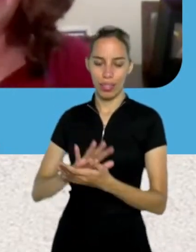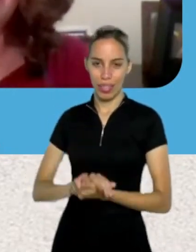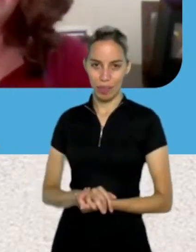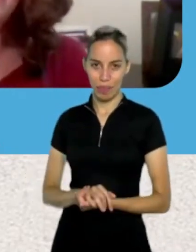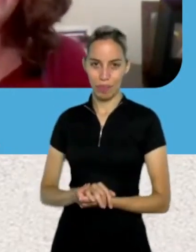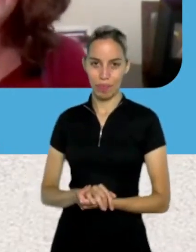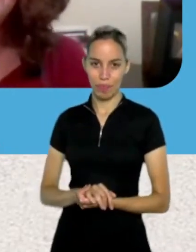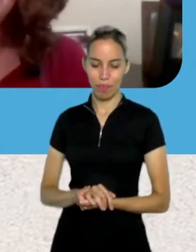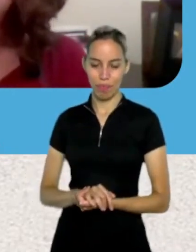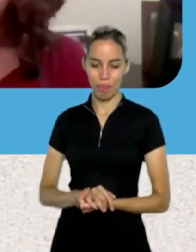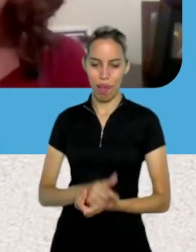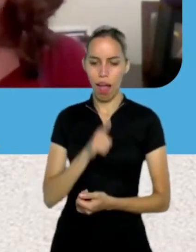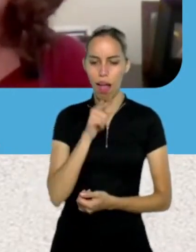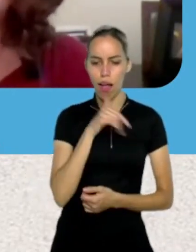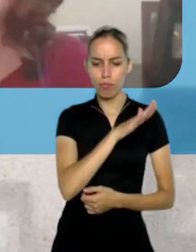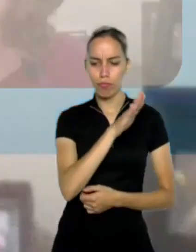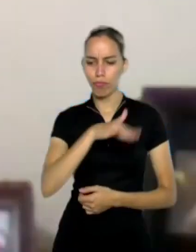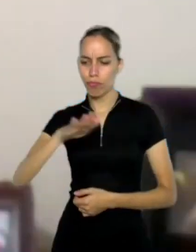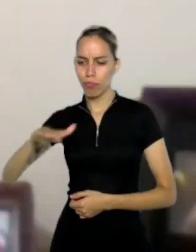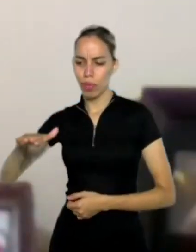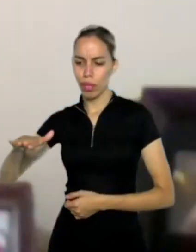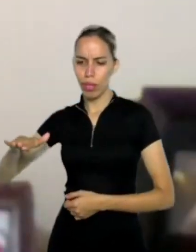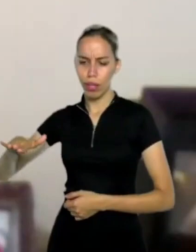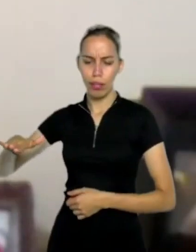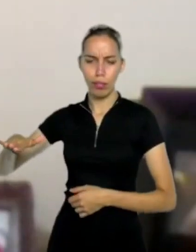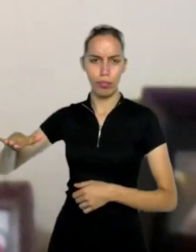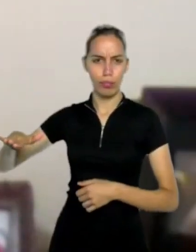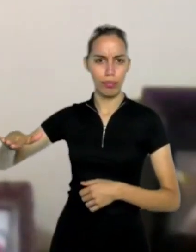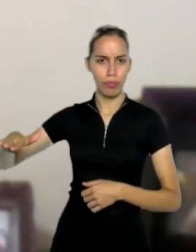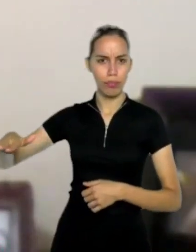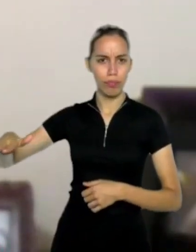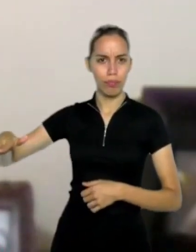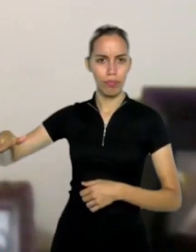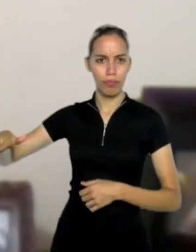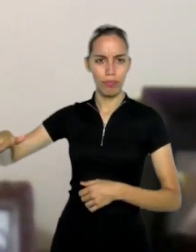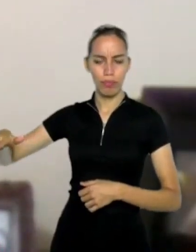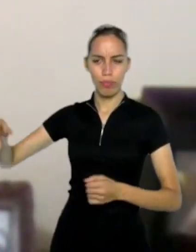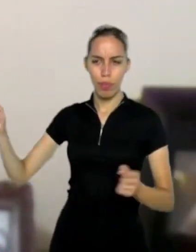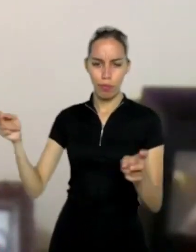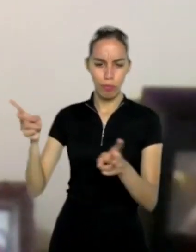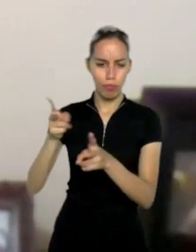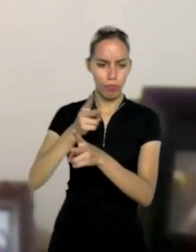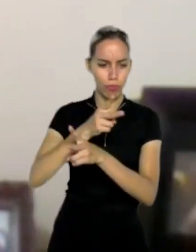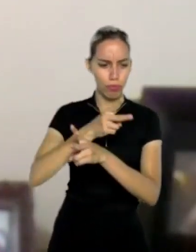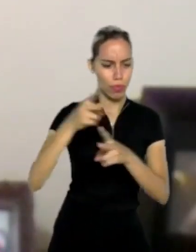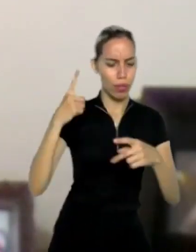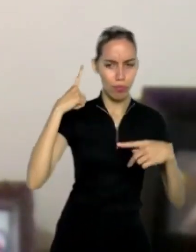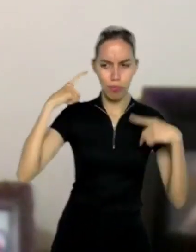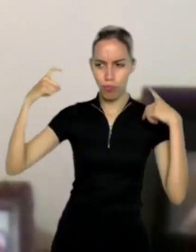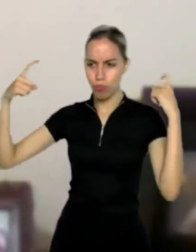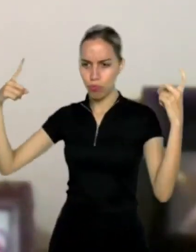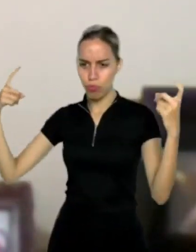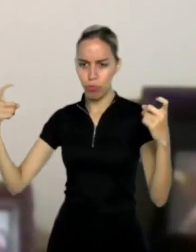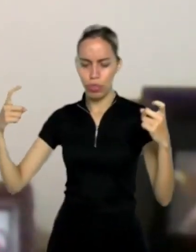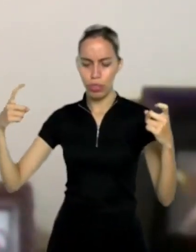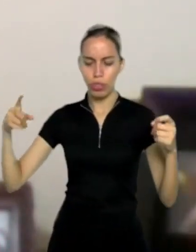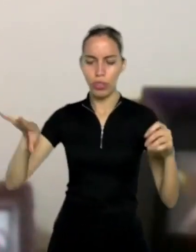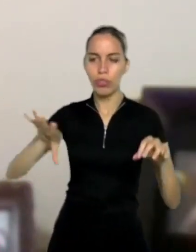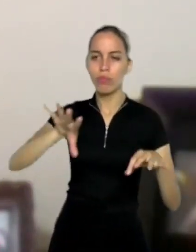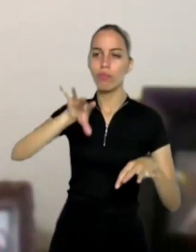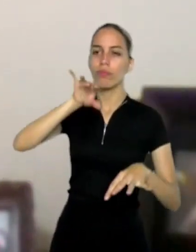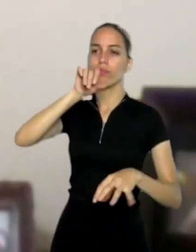No mar, a mim basta uma nesga, uma brisa, um marulho ou breves aromas de